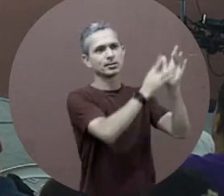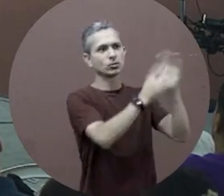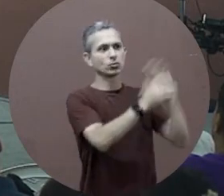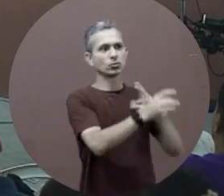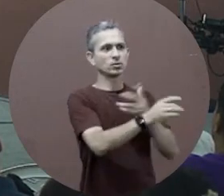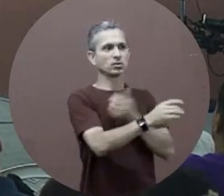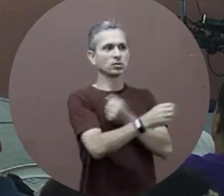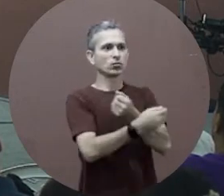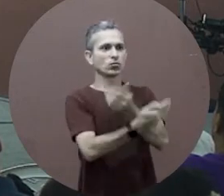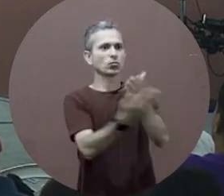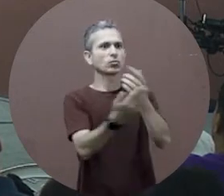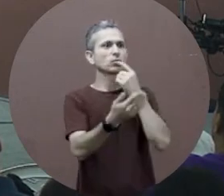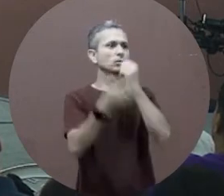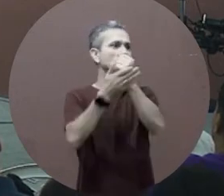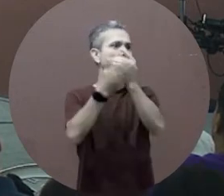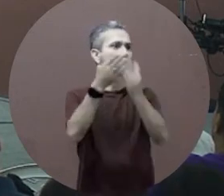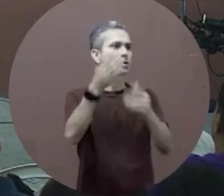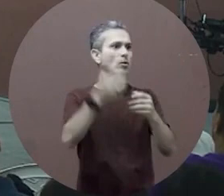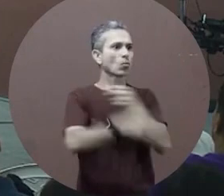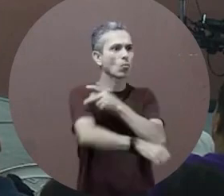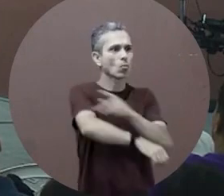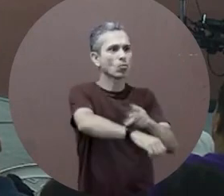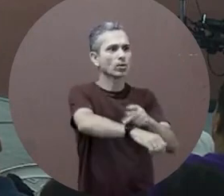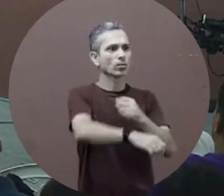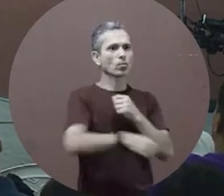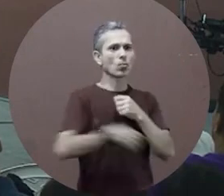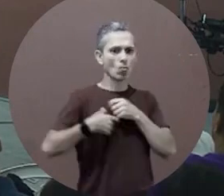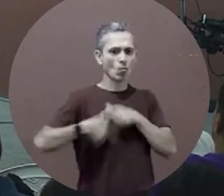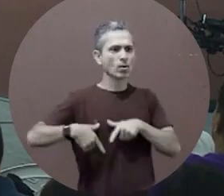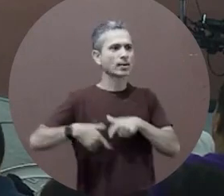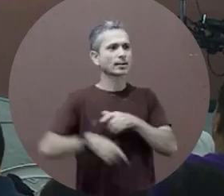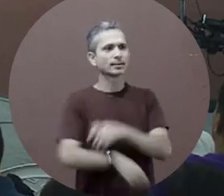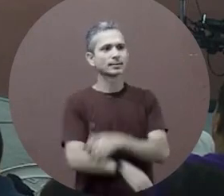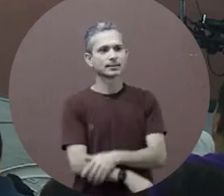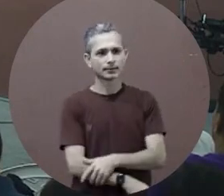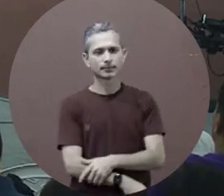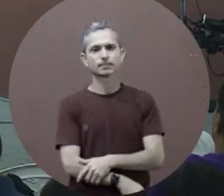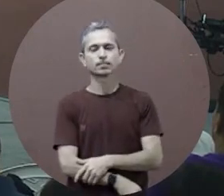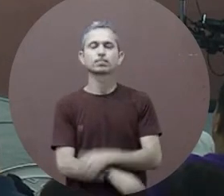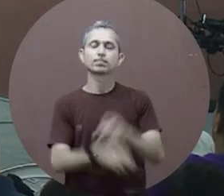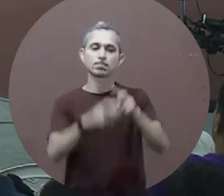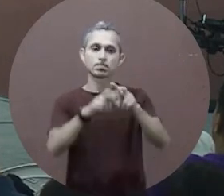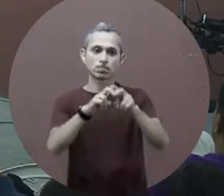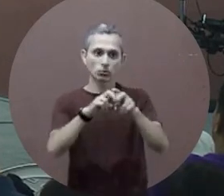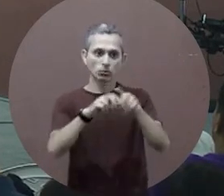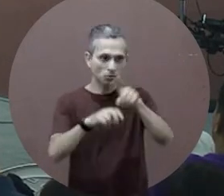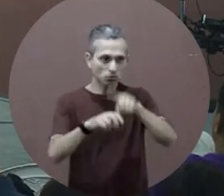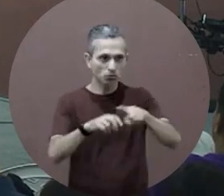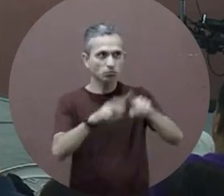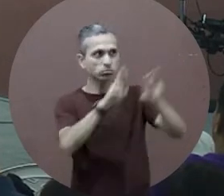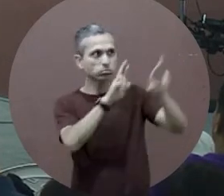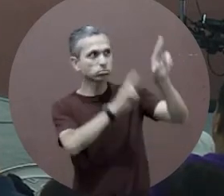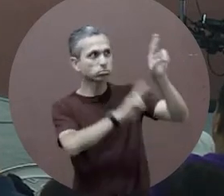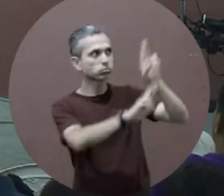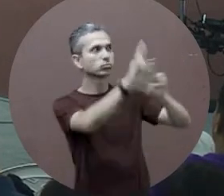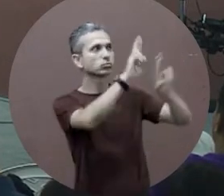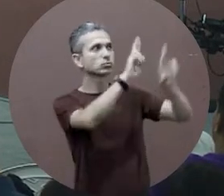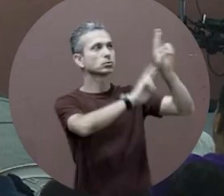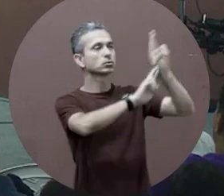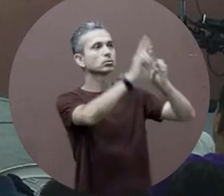te lavar. Então se aproxime de um relacionamento com o Senhor com